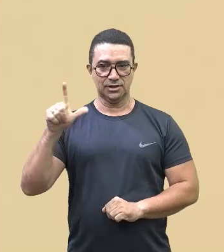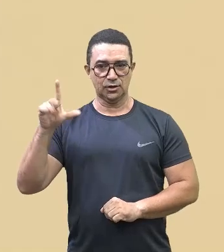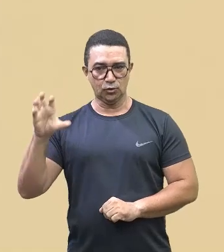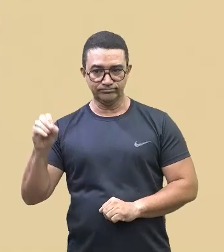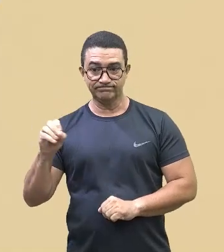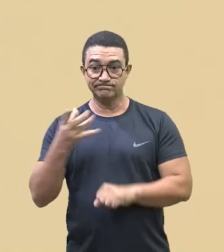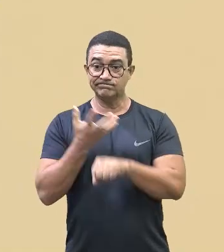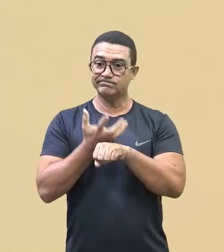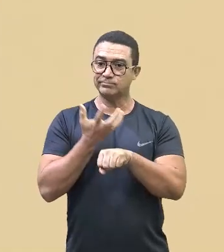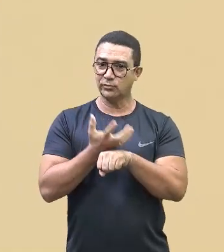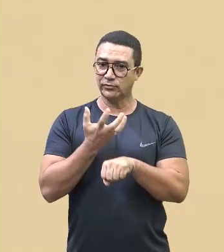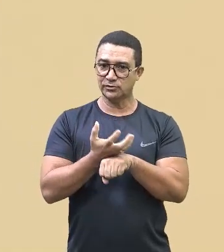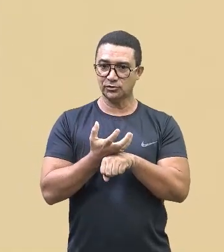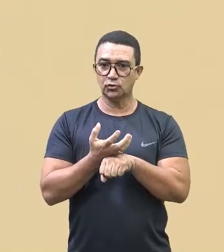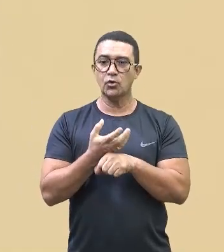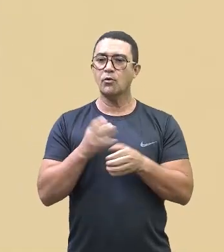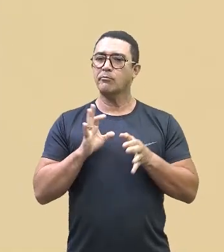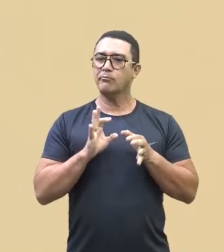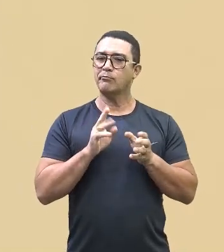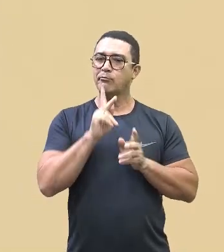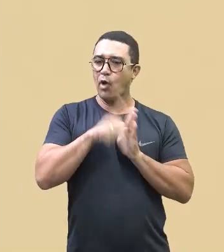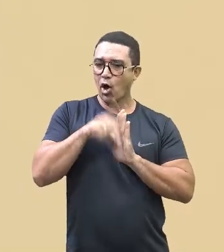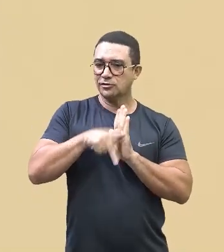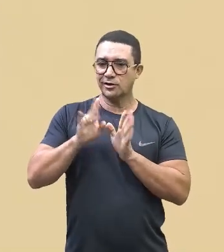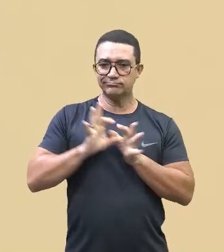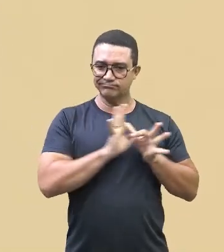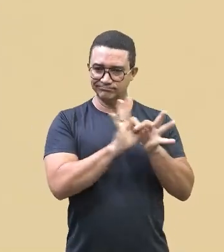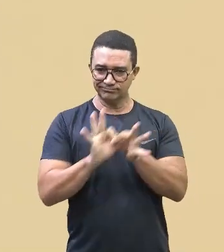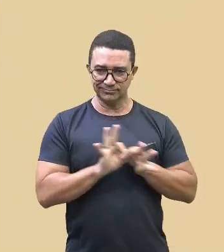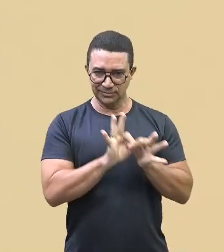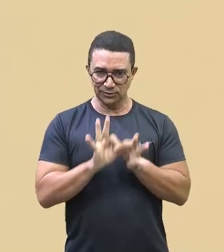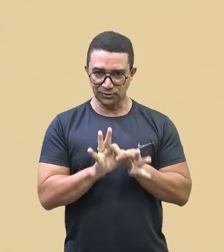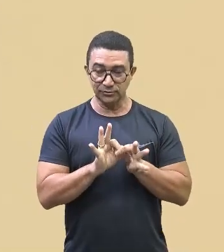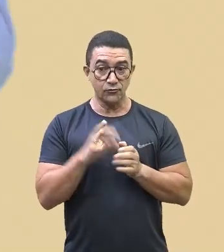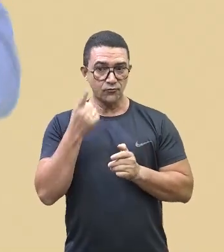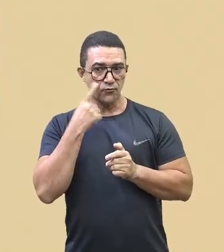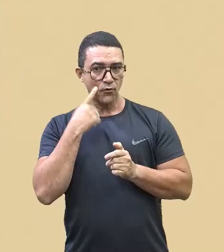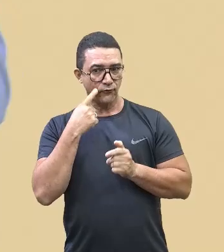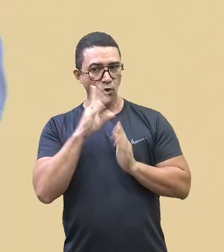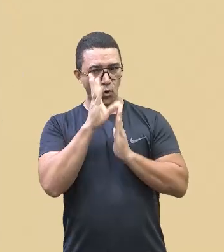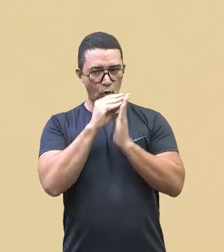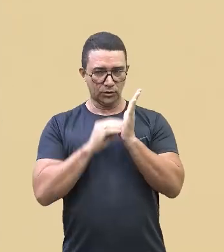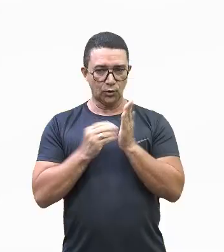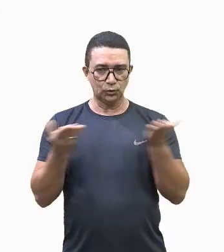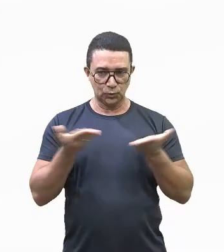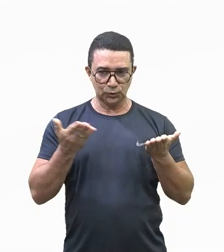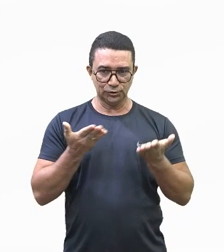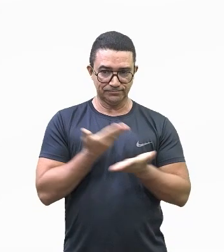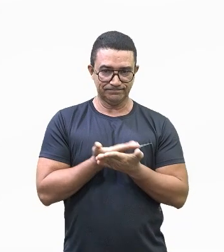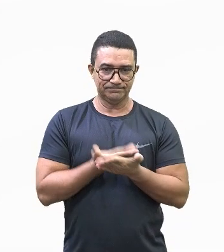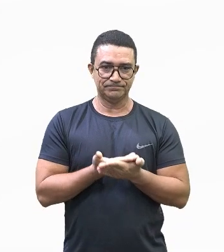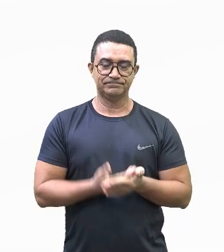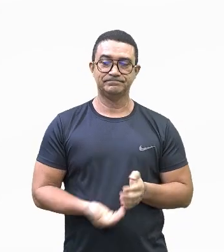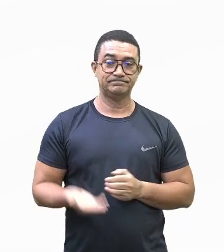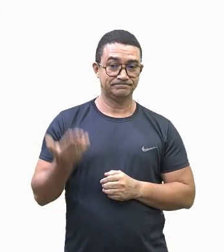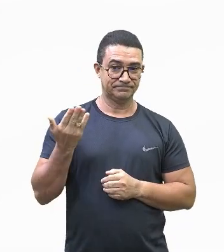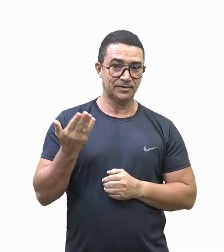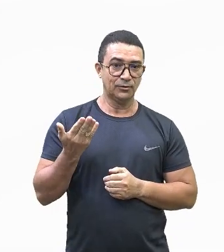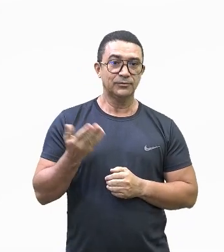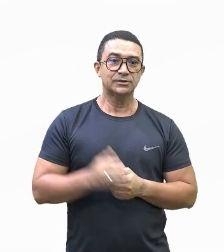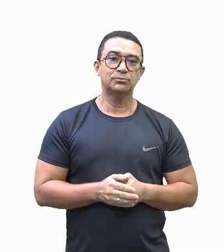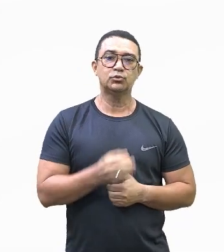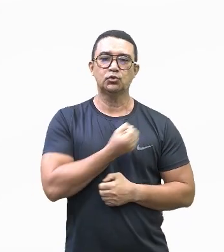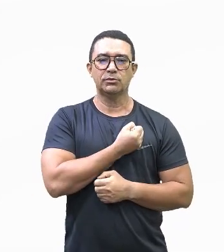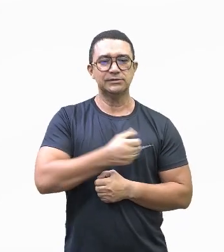Assis, professor de Projetos Integradores. Vamos ver o que vai acontecer nessa aula. É a aula de número